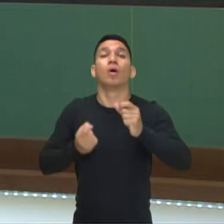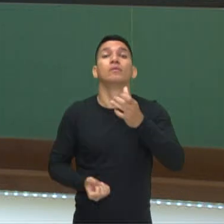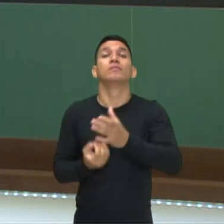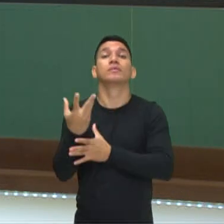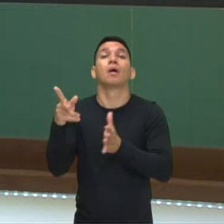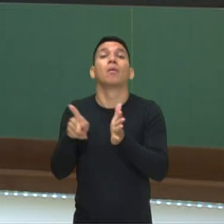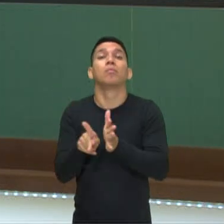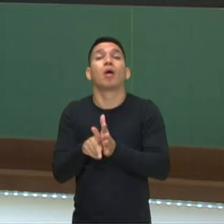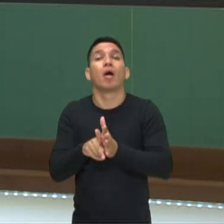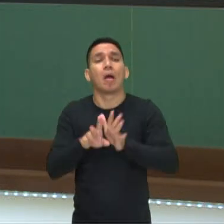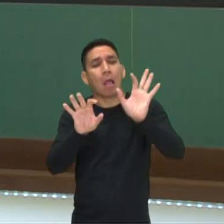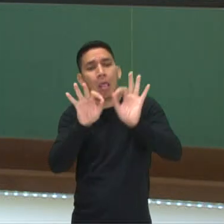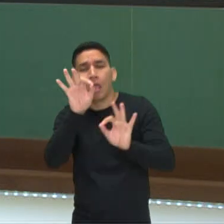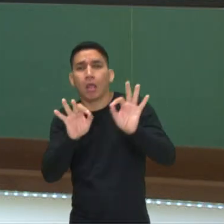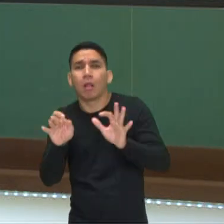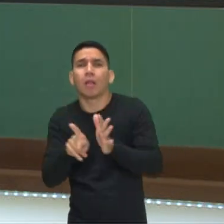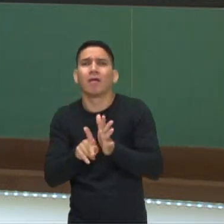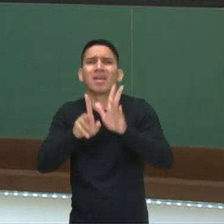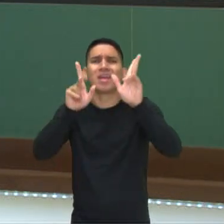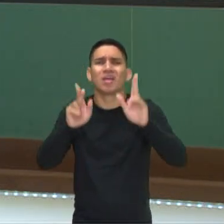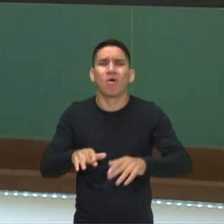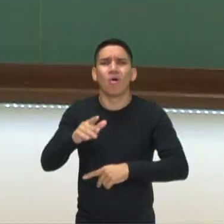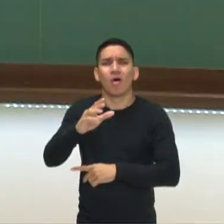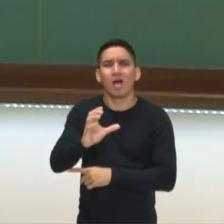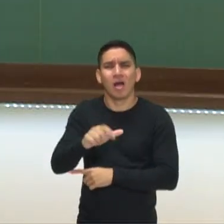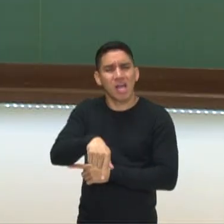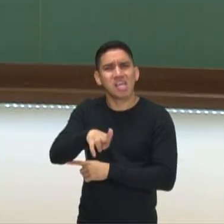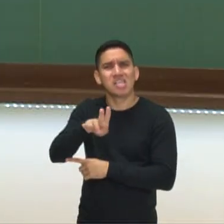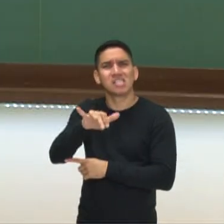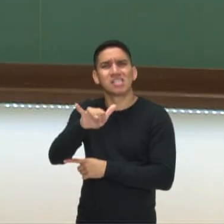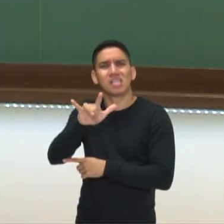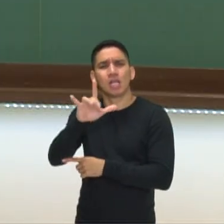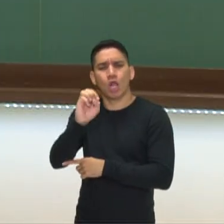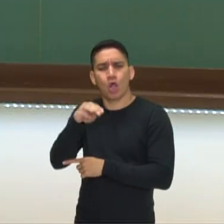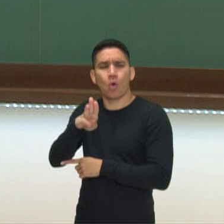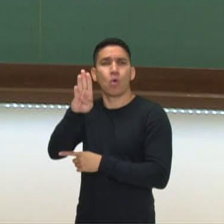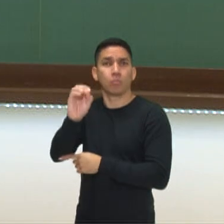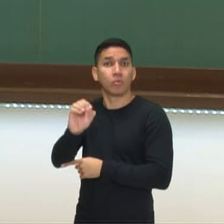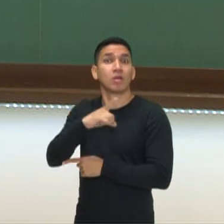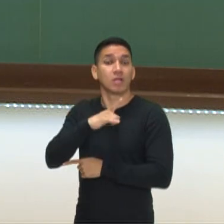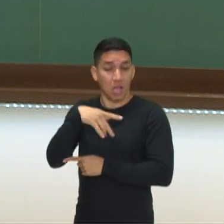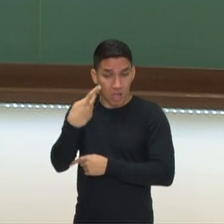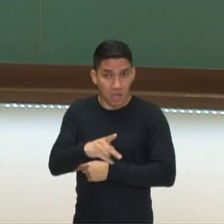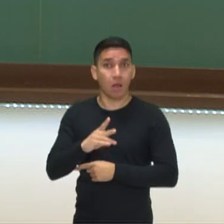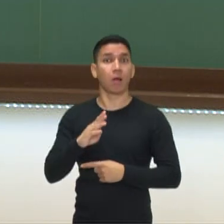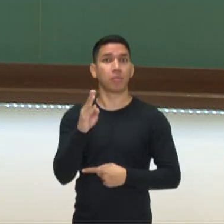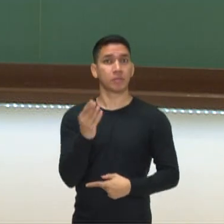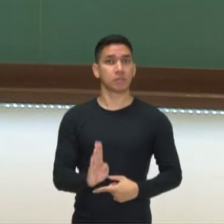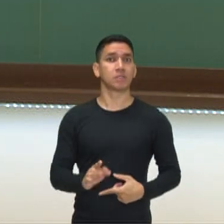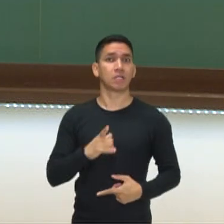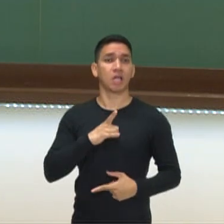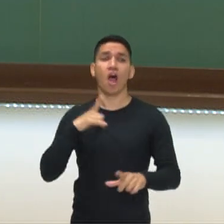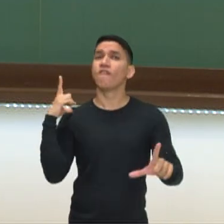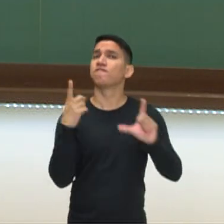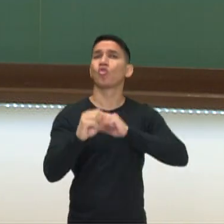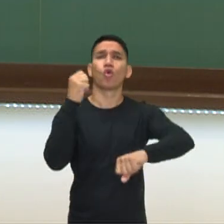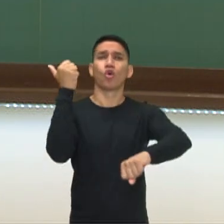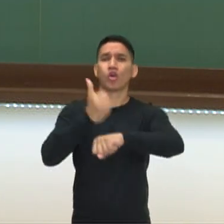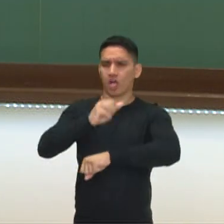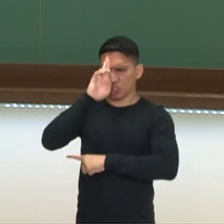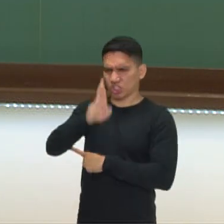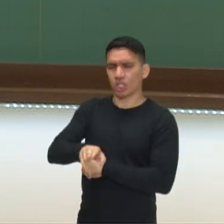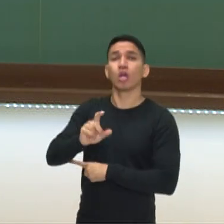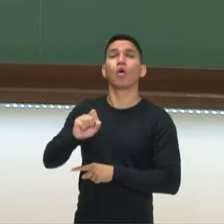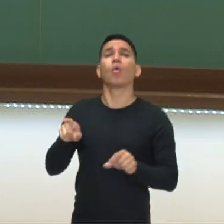de estruturas semelhantes dos quilombos, né, que a gente tem aqui no Brasil. Então, esses escravizados fugiam dos seus senhores e iam se organizar